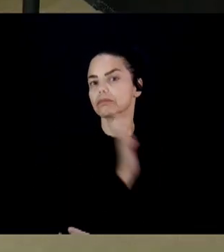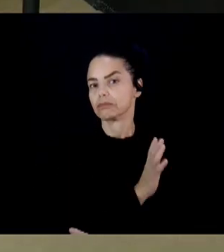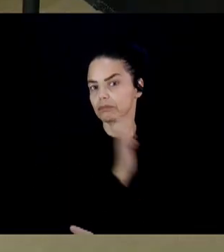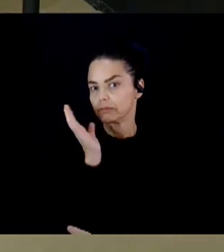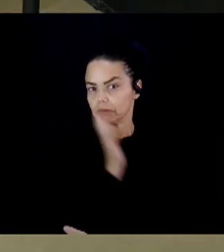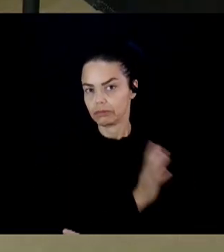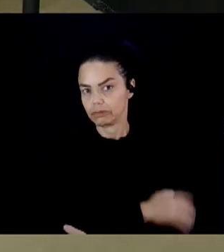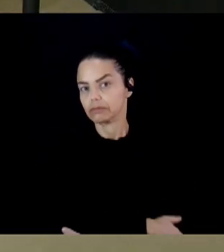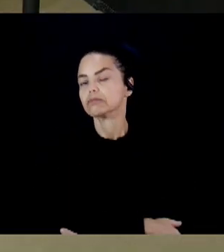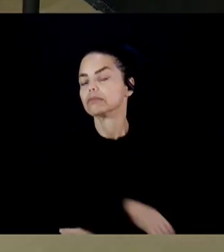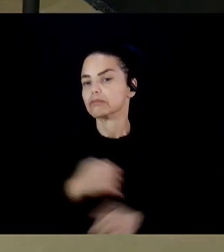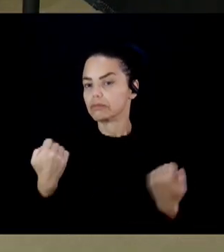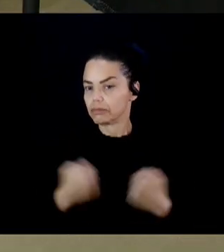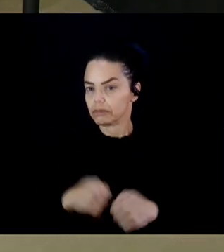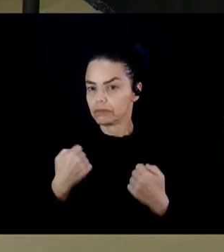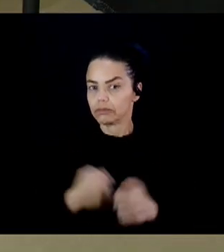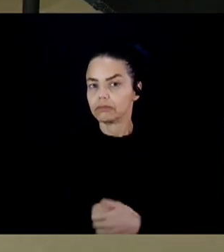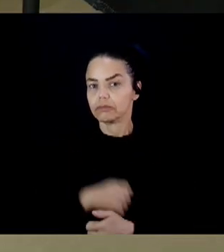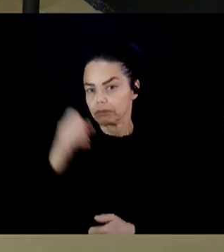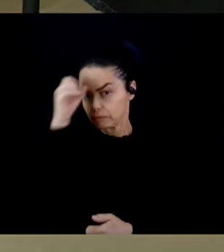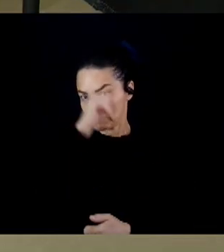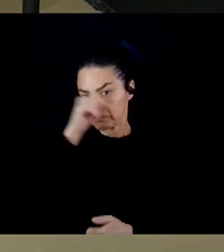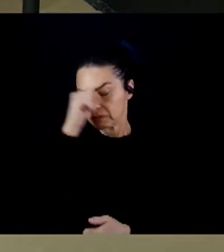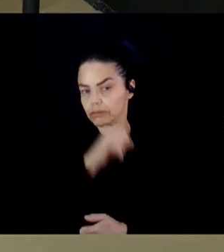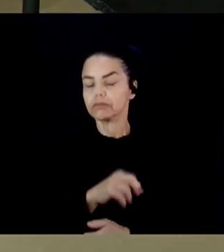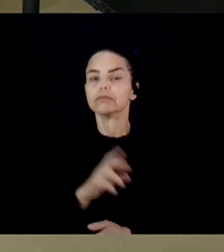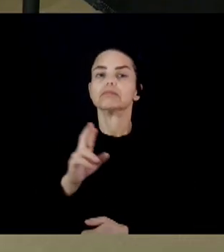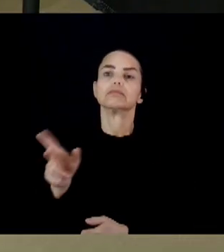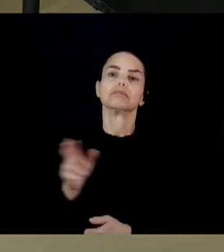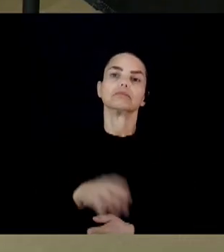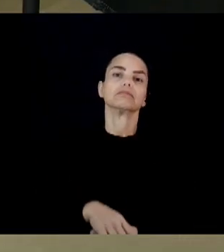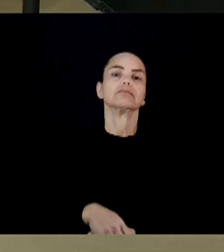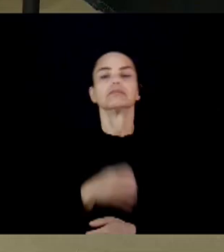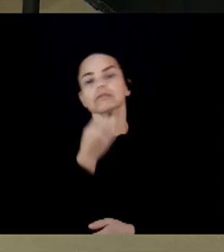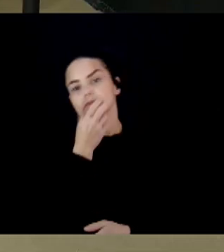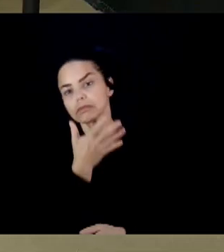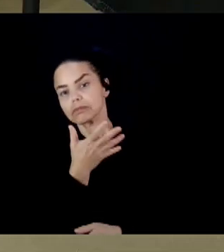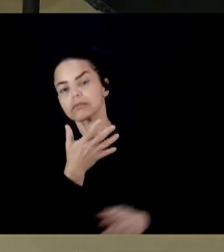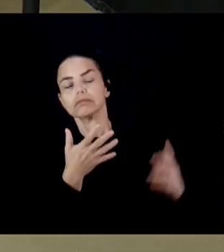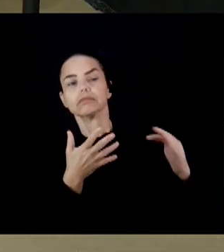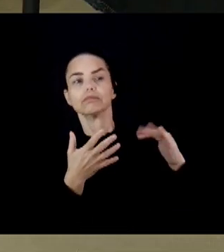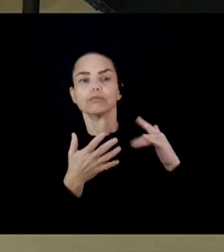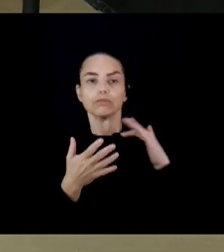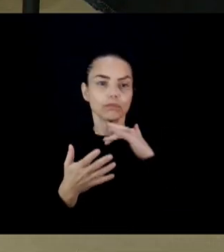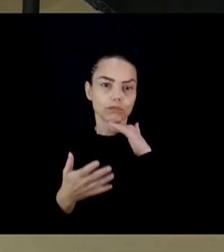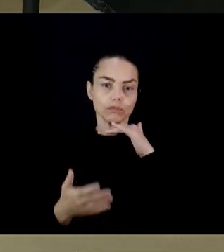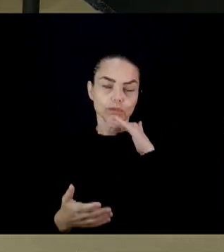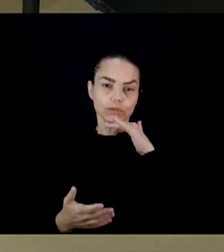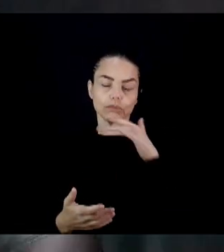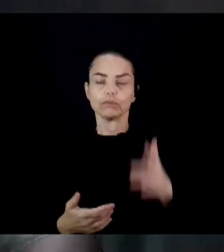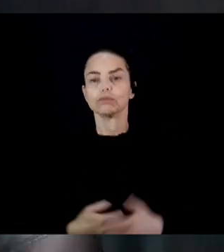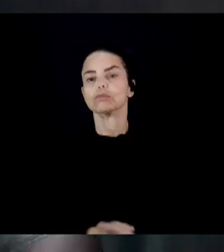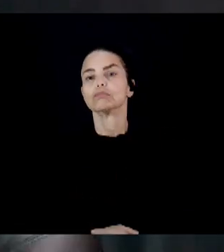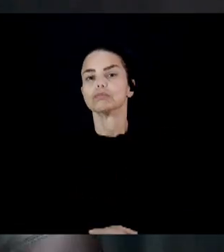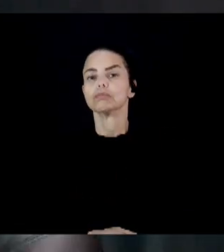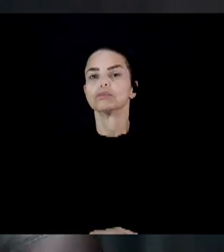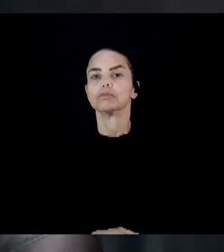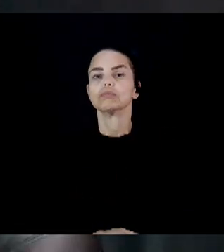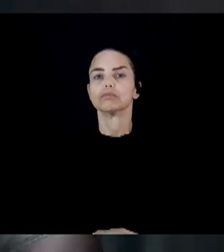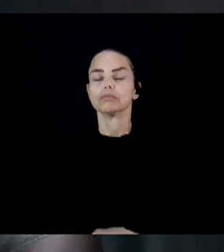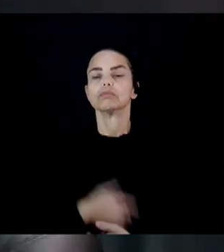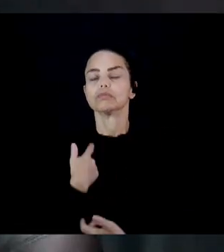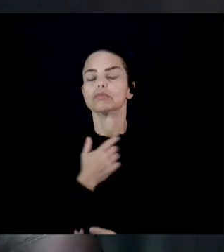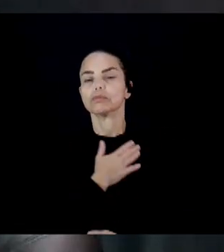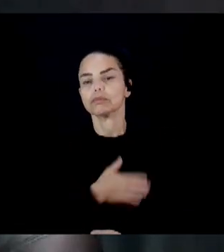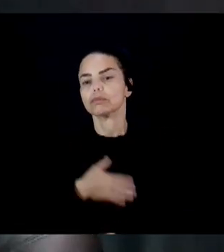gente precisa só aprender a diferenciar o que é bom e o que é ruim, não é? Exatamente. Eu sou super a favor da tecnologia, mas